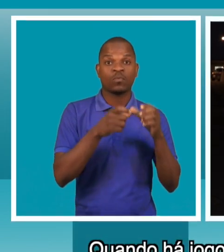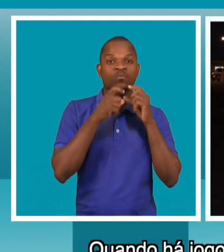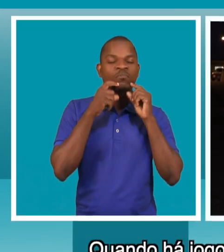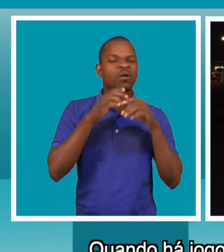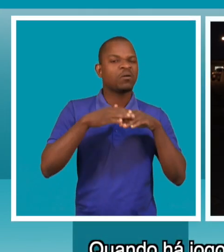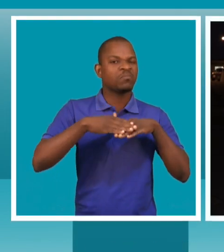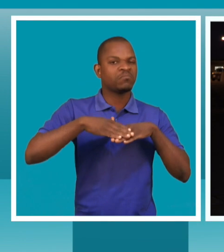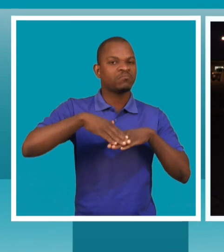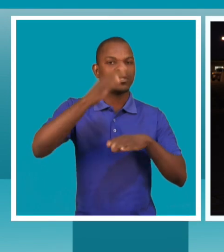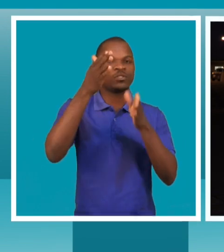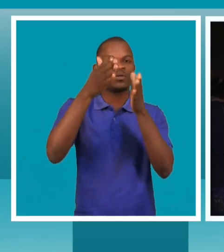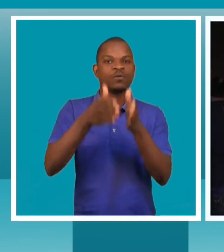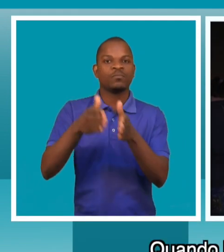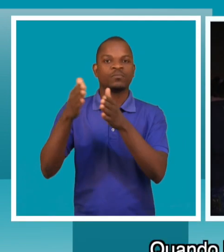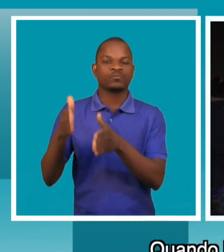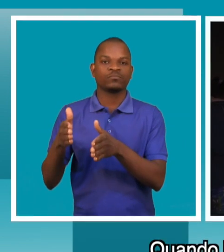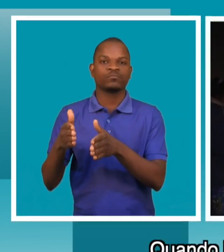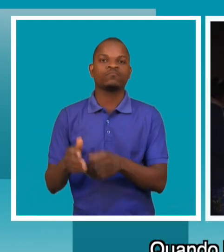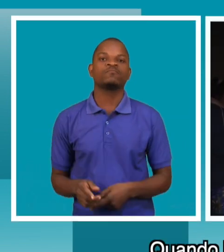maior ainda.